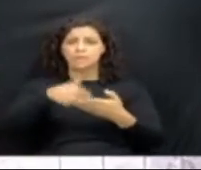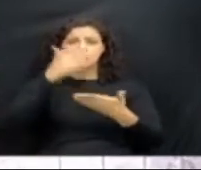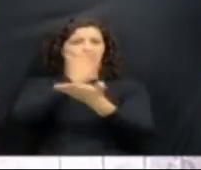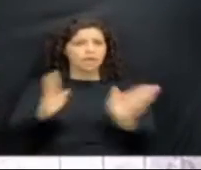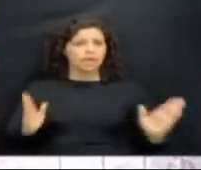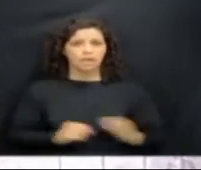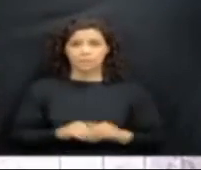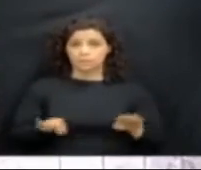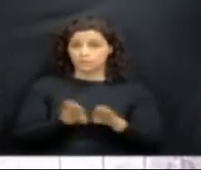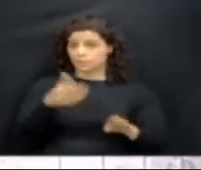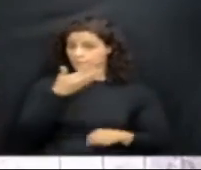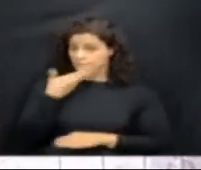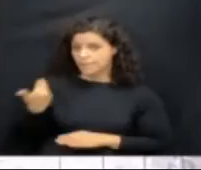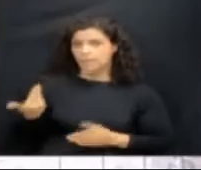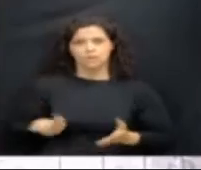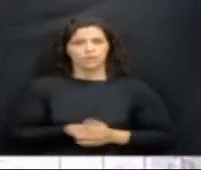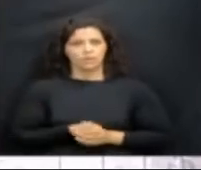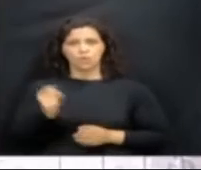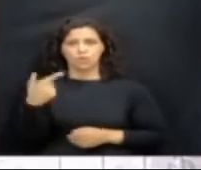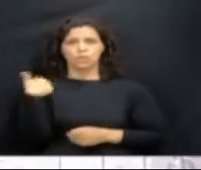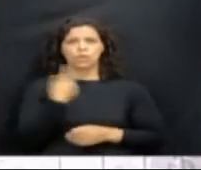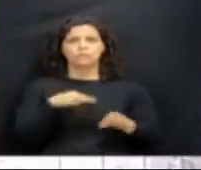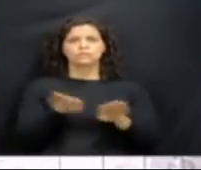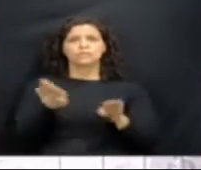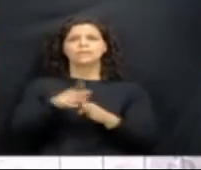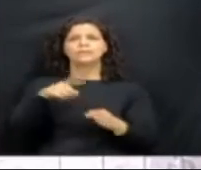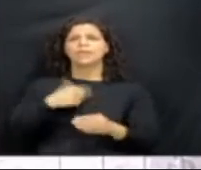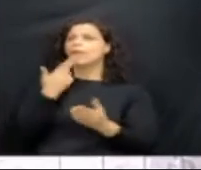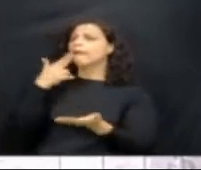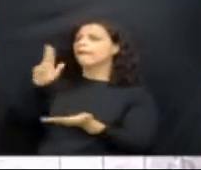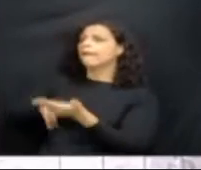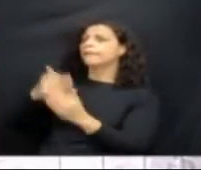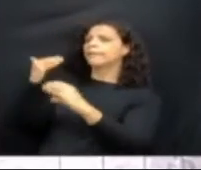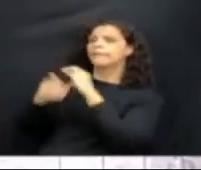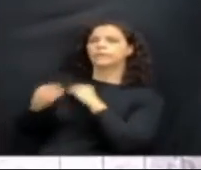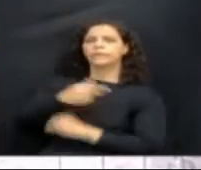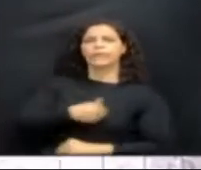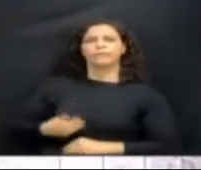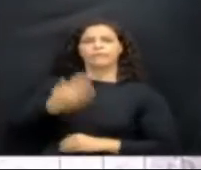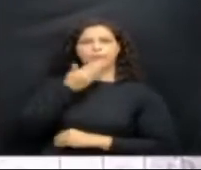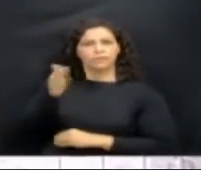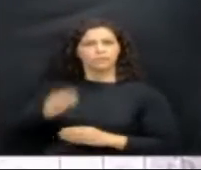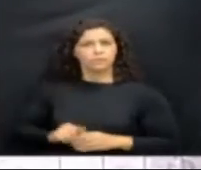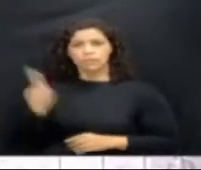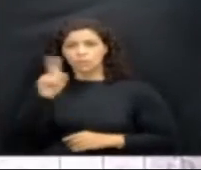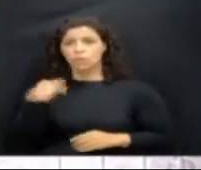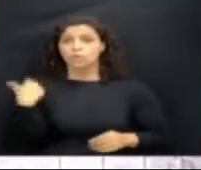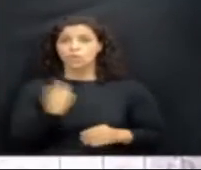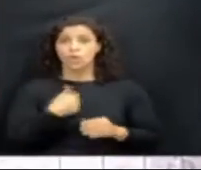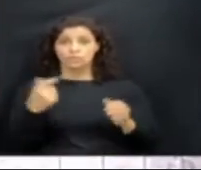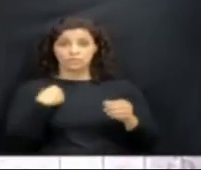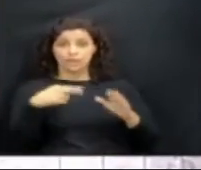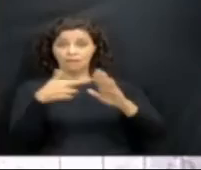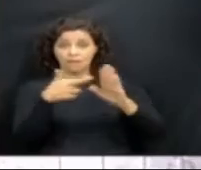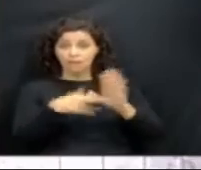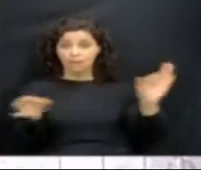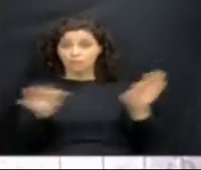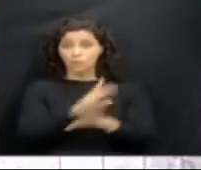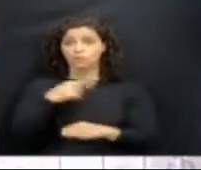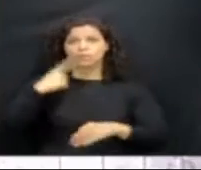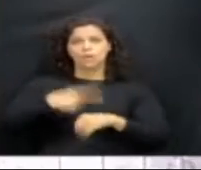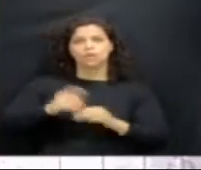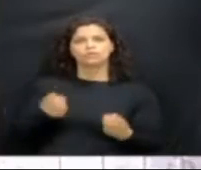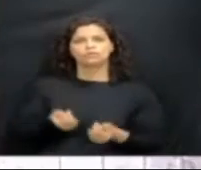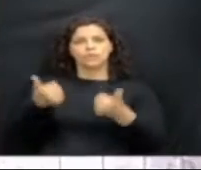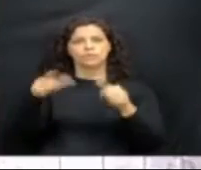extirpadas. Muito melhor do que a gente mandar uma correspondência para o governo federal pedindo isso, é criar essa condição na hora de